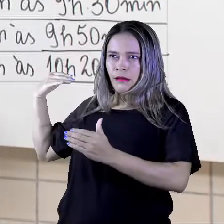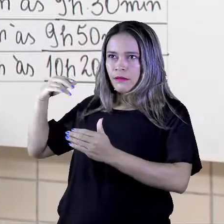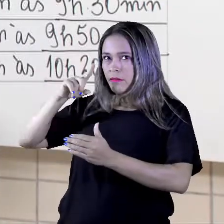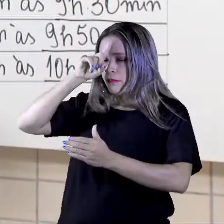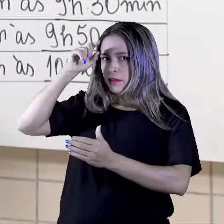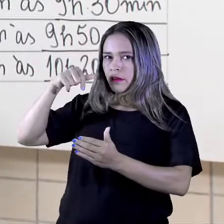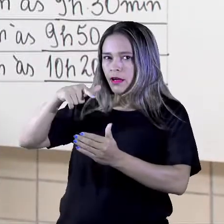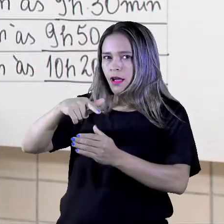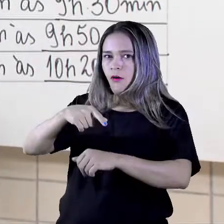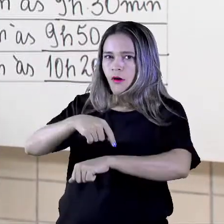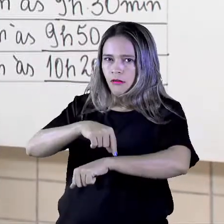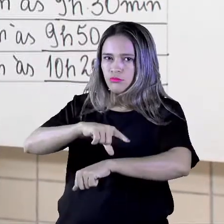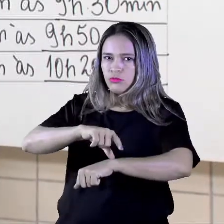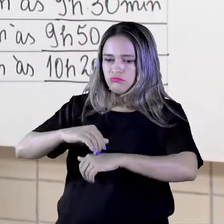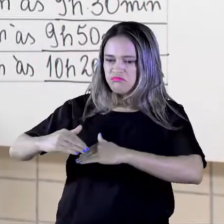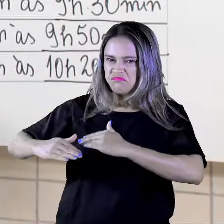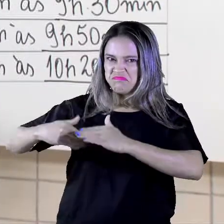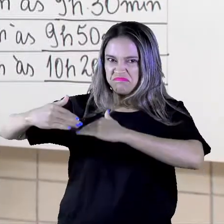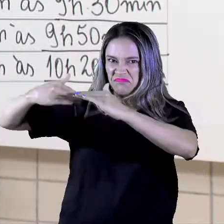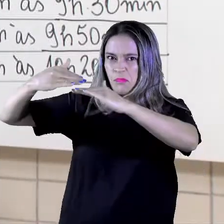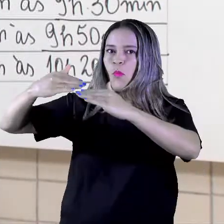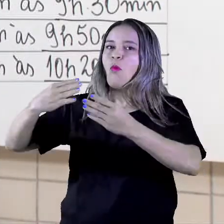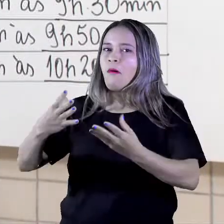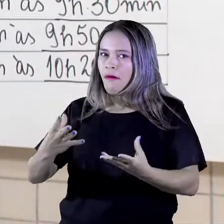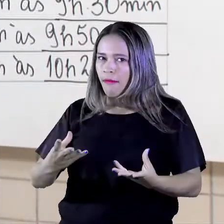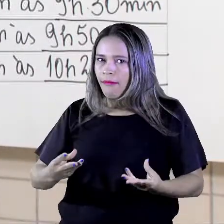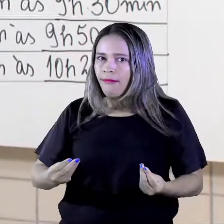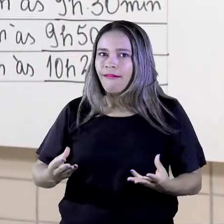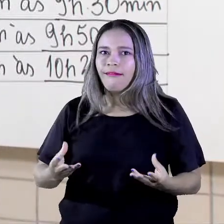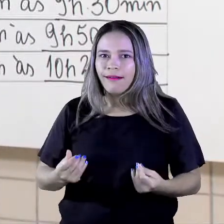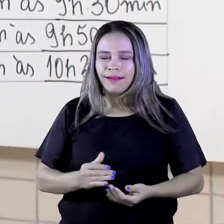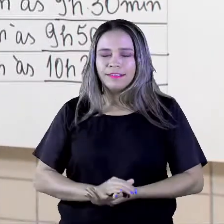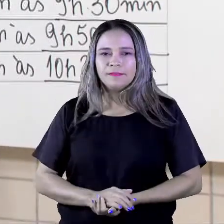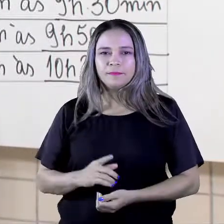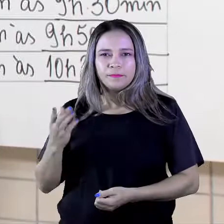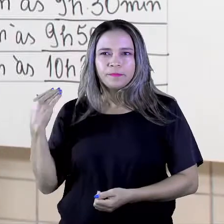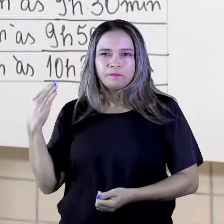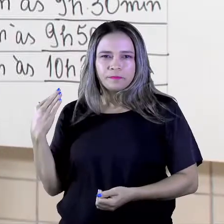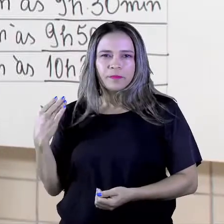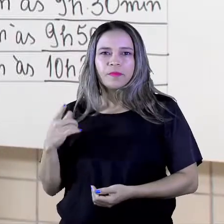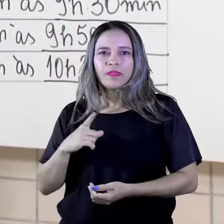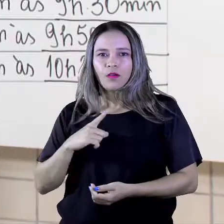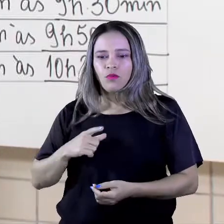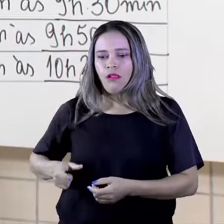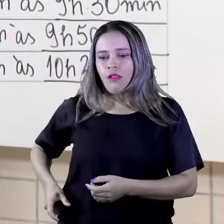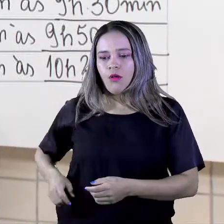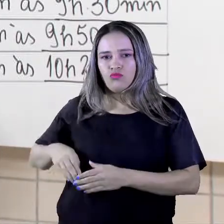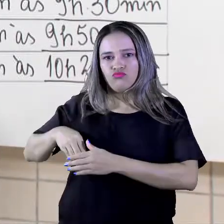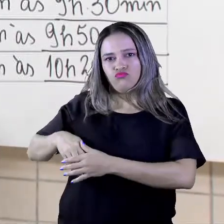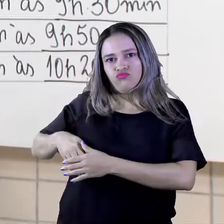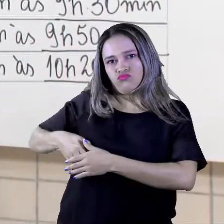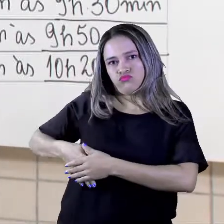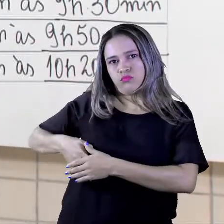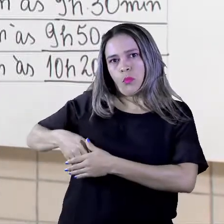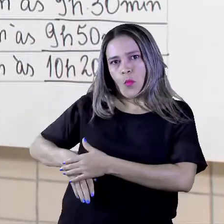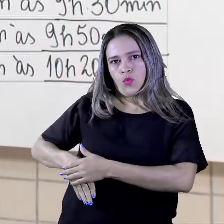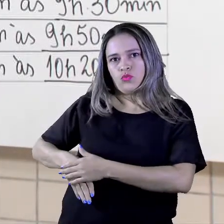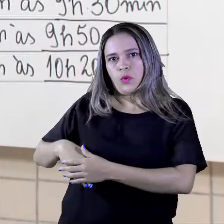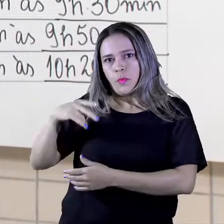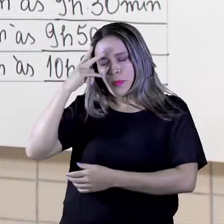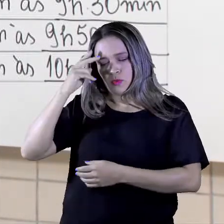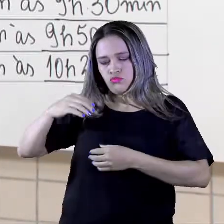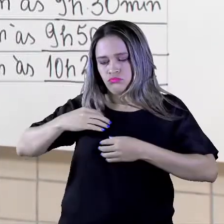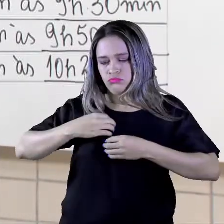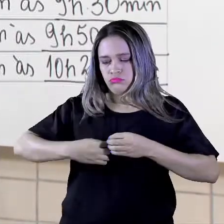já evoluiu muito, Teve um tempo que se criou os relógios de bolso, que só pessoas muito importantes